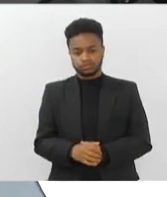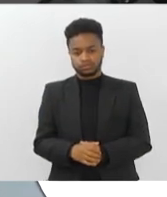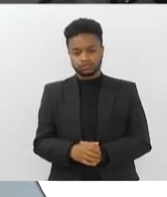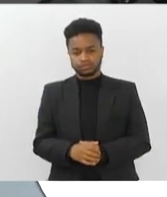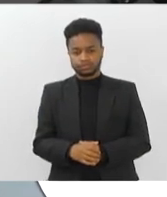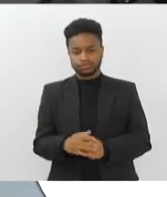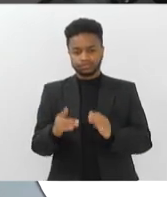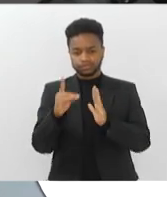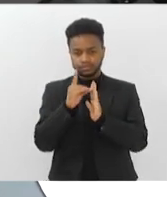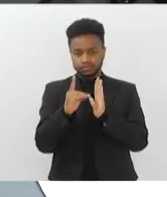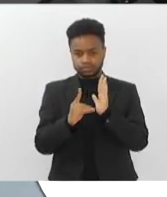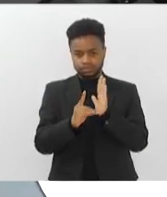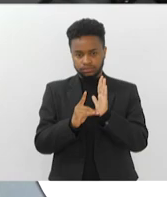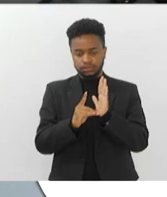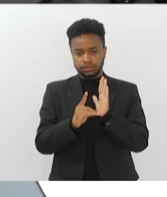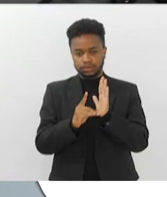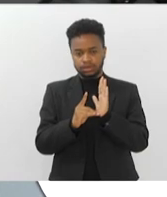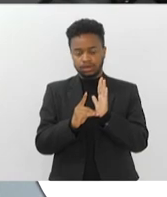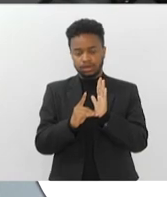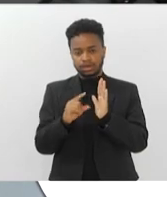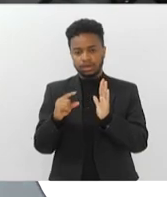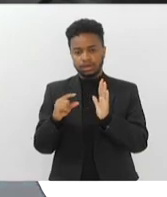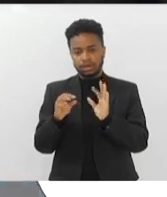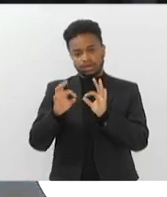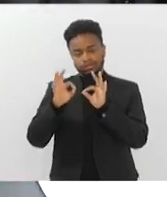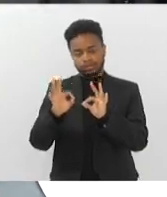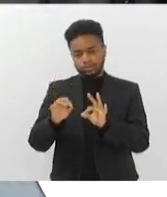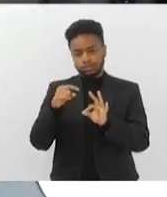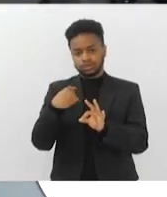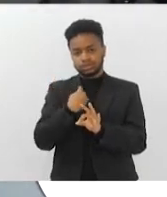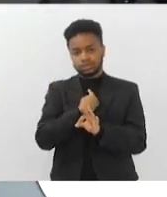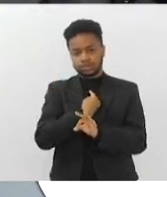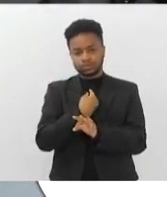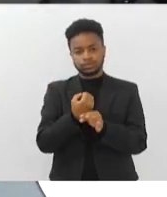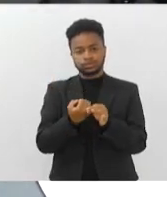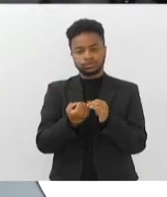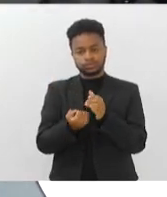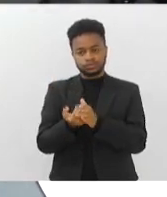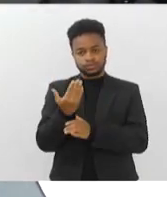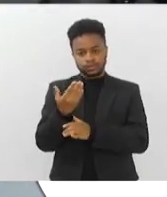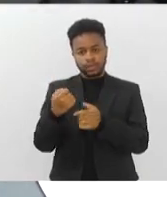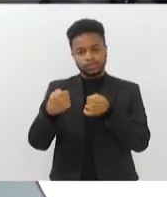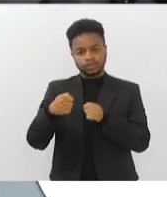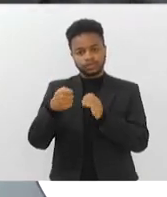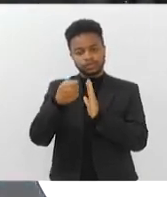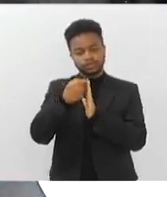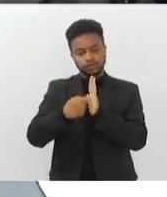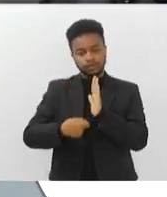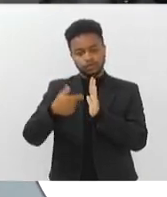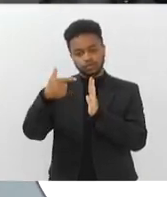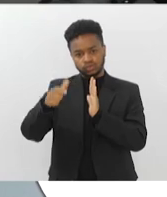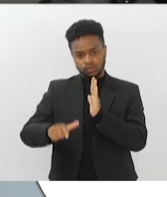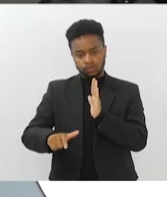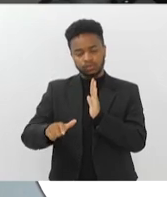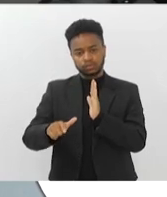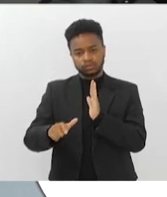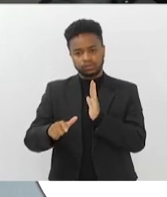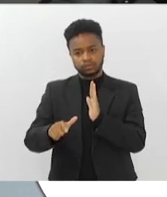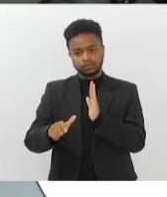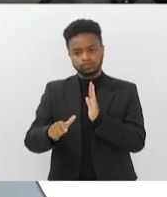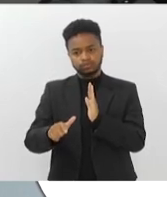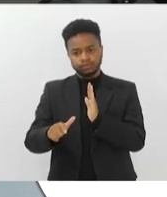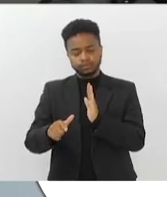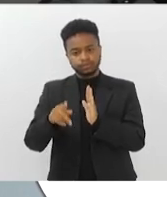o decreto, que é exatamente, nós tivemos que reescrever praticamente todo